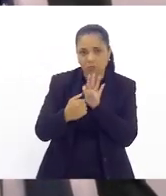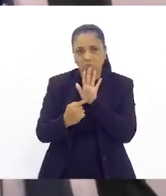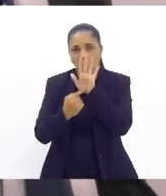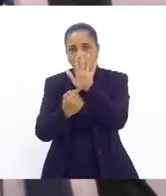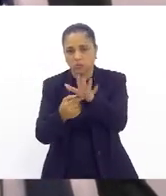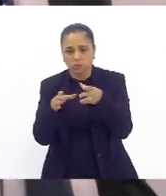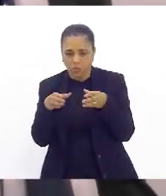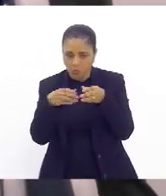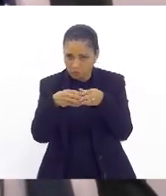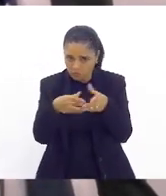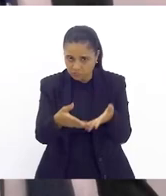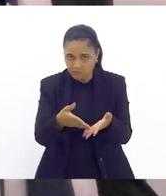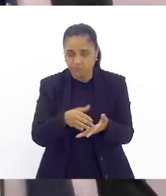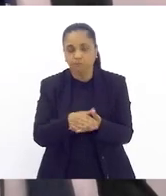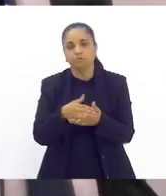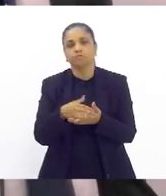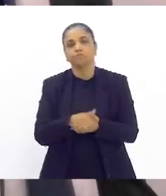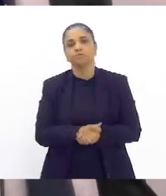comissão por favor tá